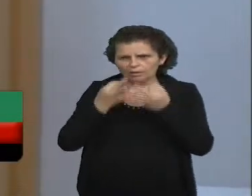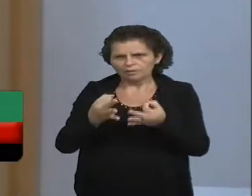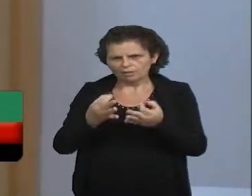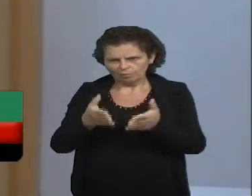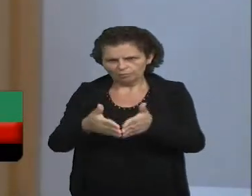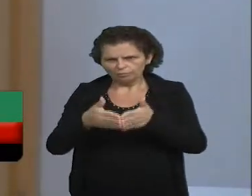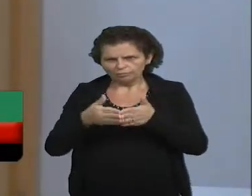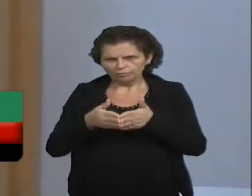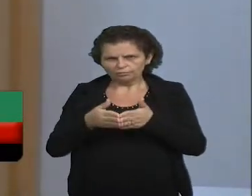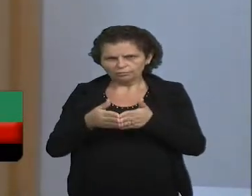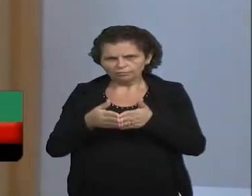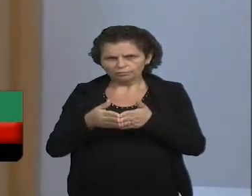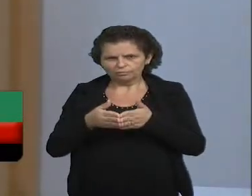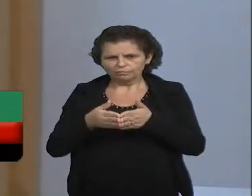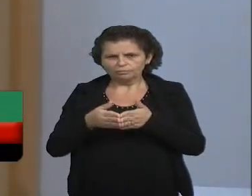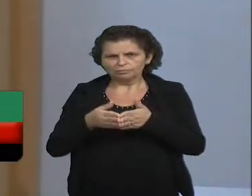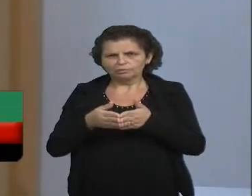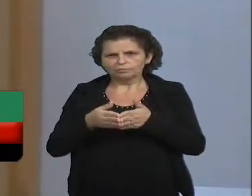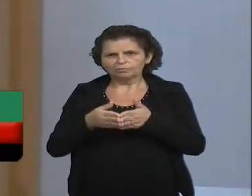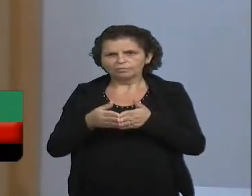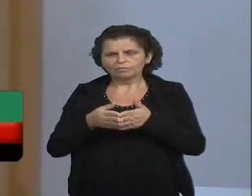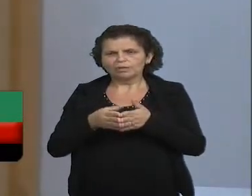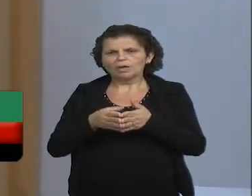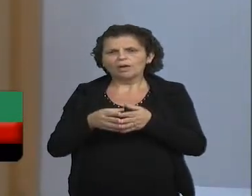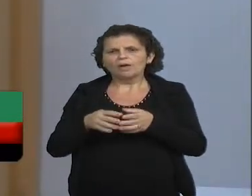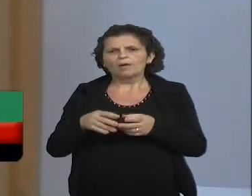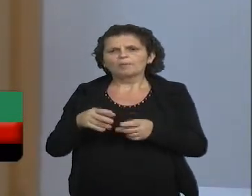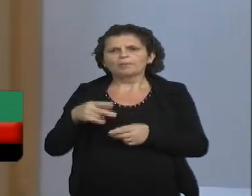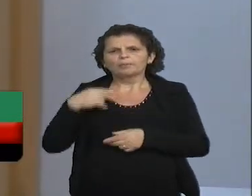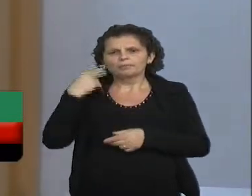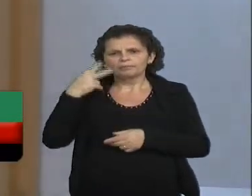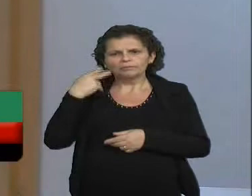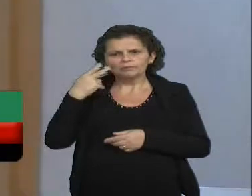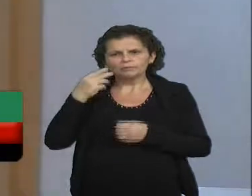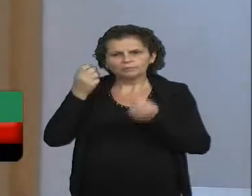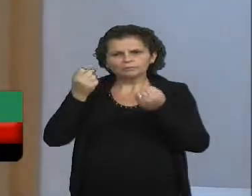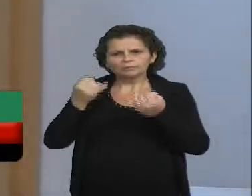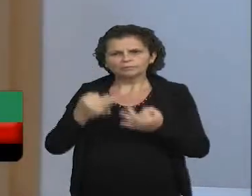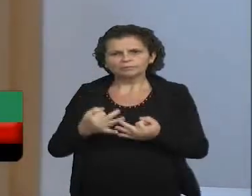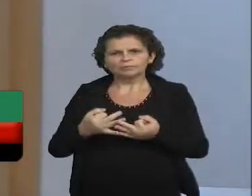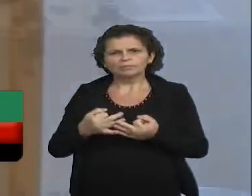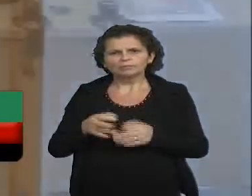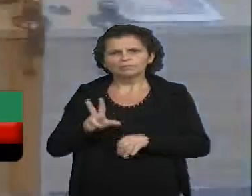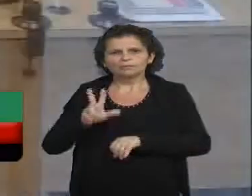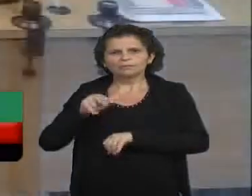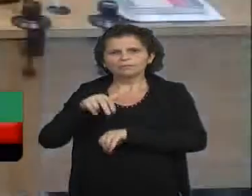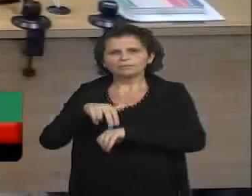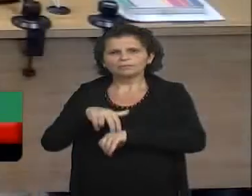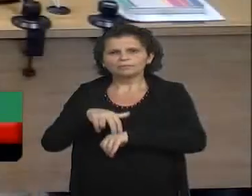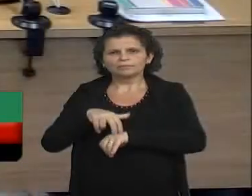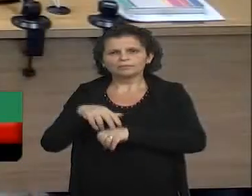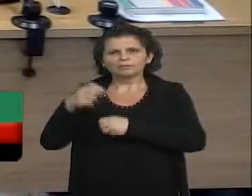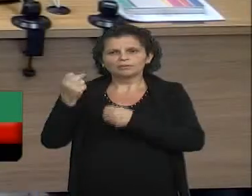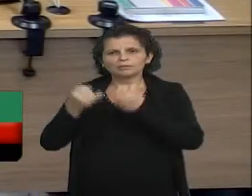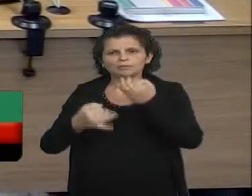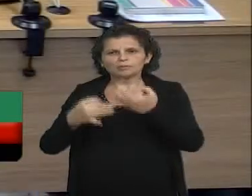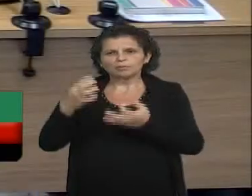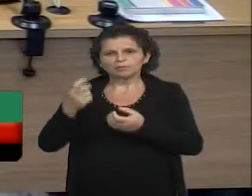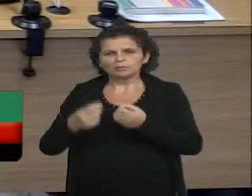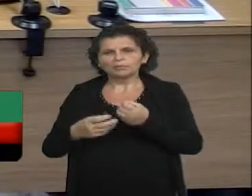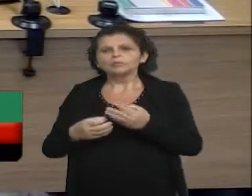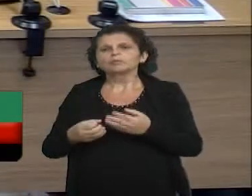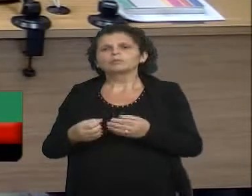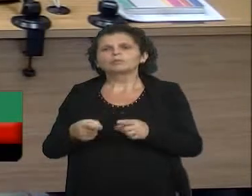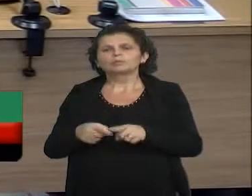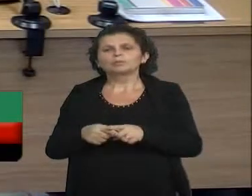senhores vereadores. Só um minuto para que a vereadora possa, na tribuna, explicar aos senhores